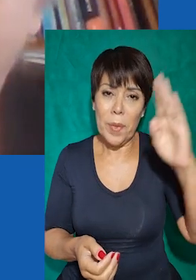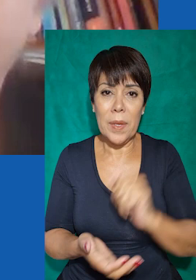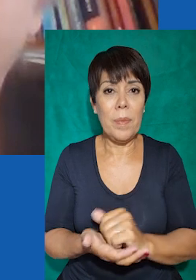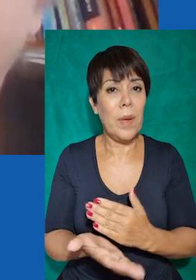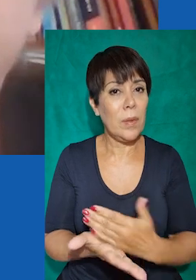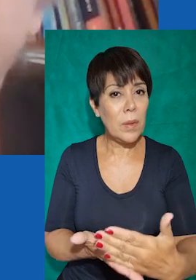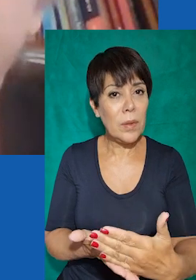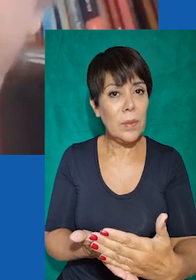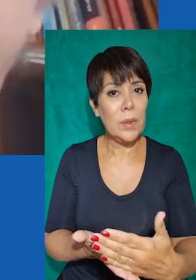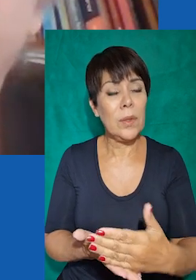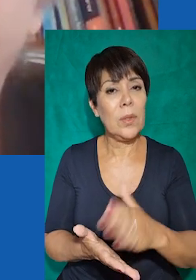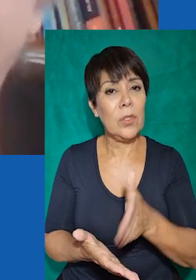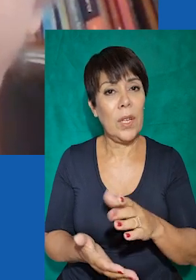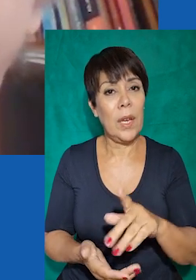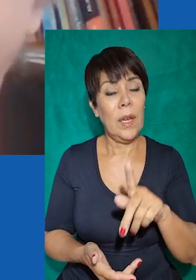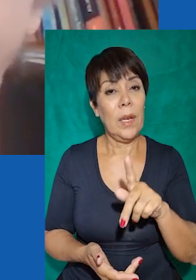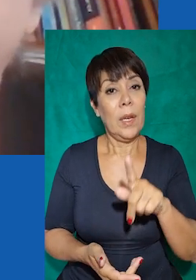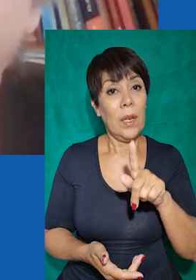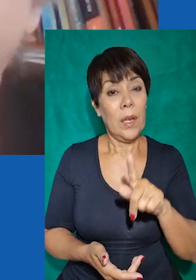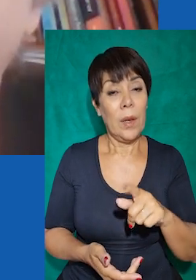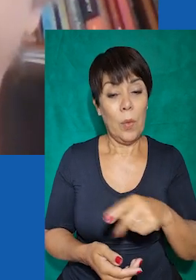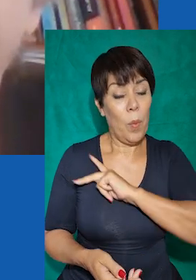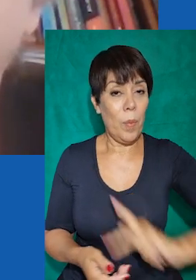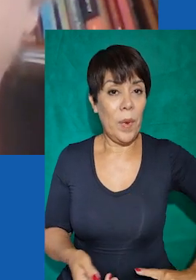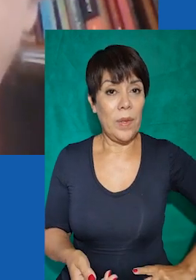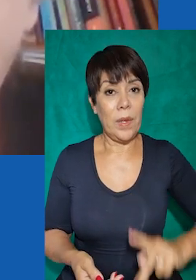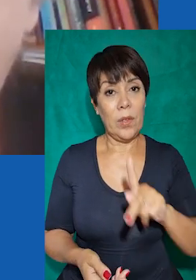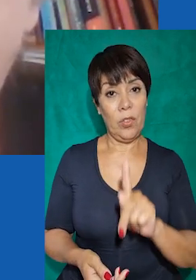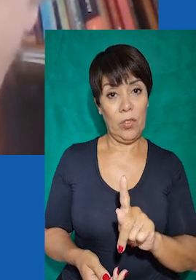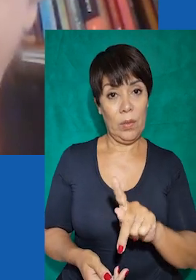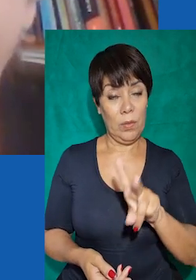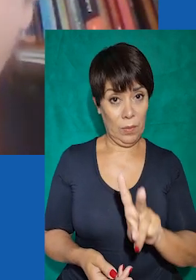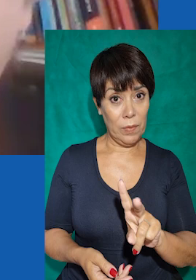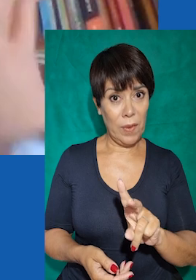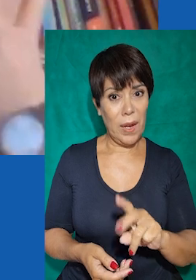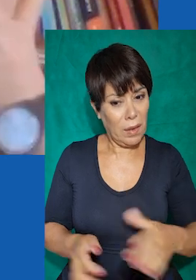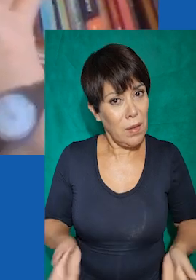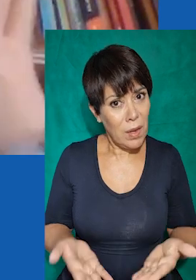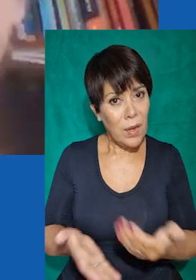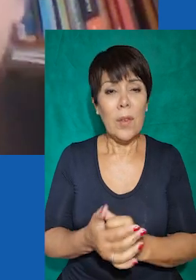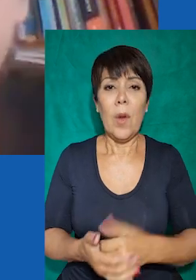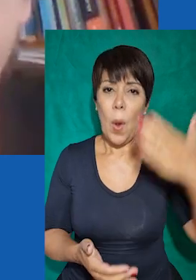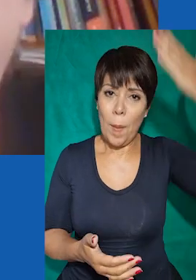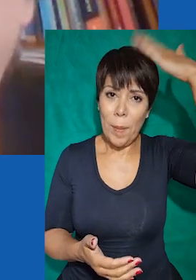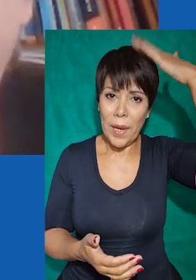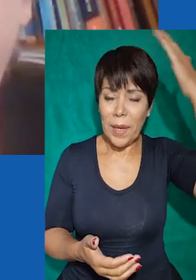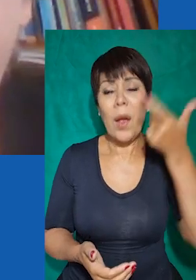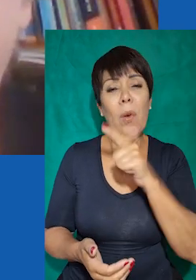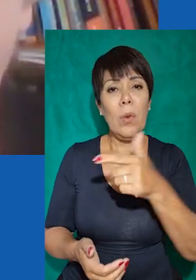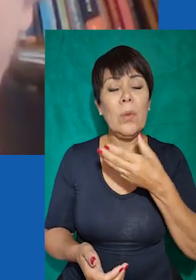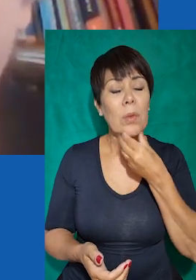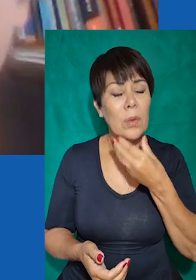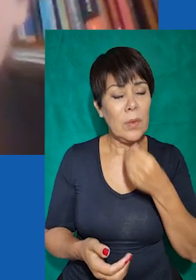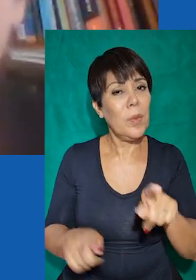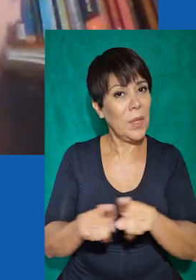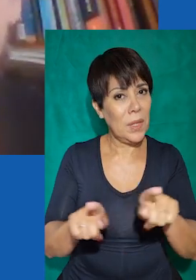sobretudo, que Getúlio Vargas incentivou. Não só por isso, né? No Paraná, Moisés Lupion também